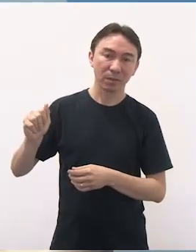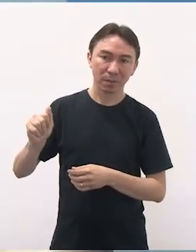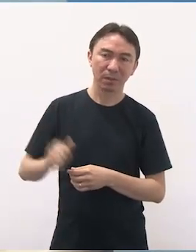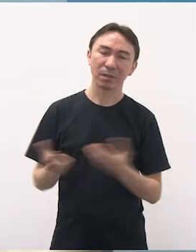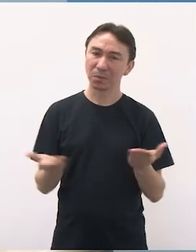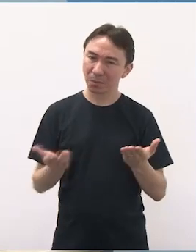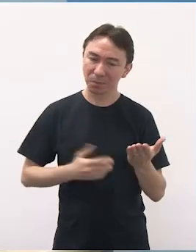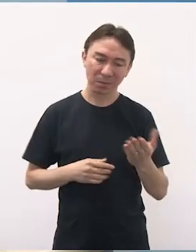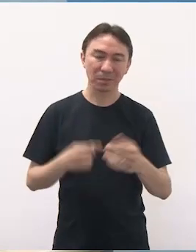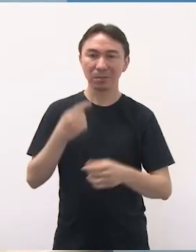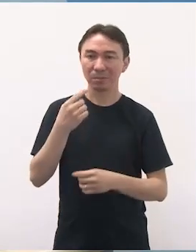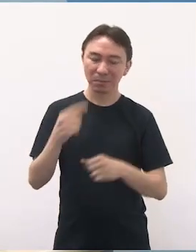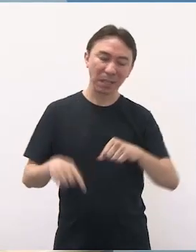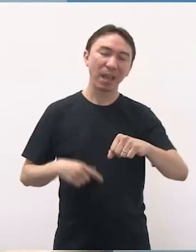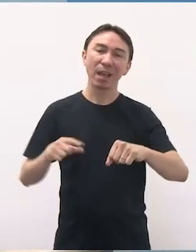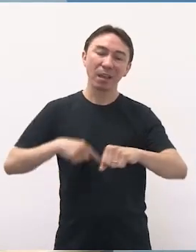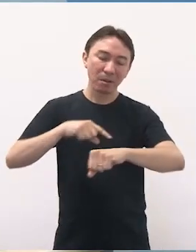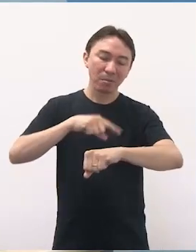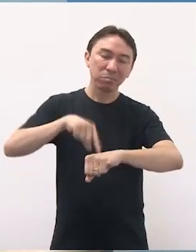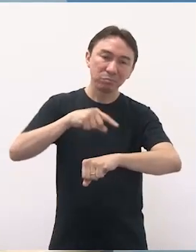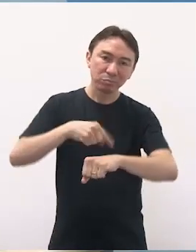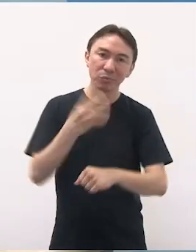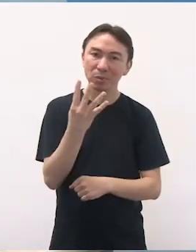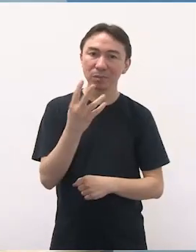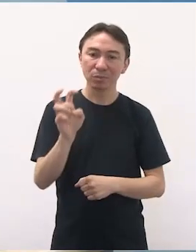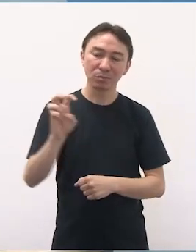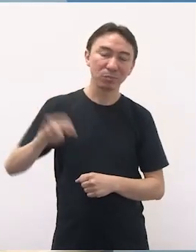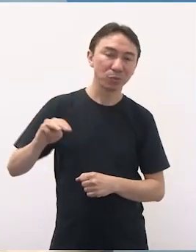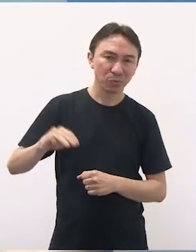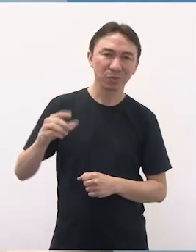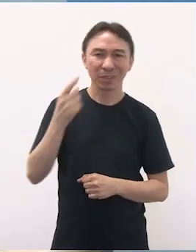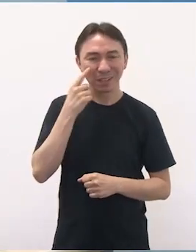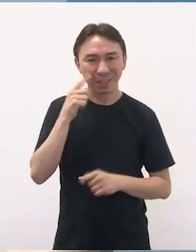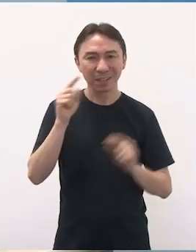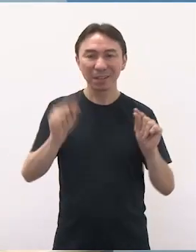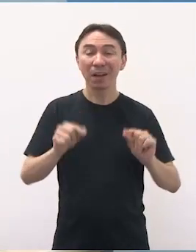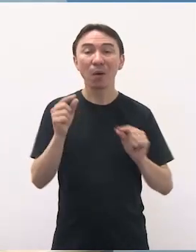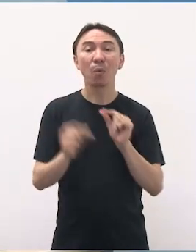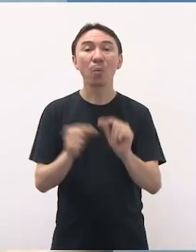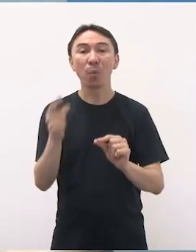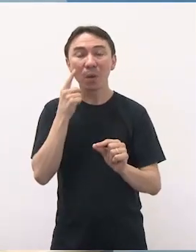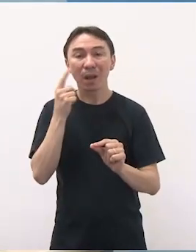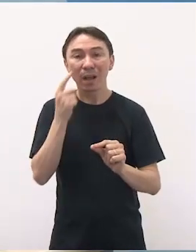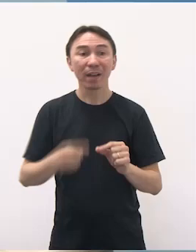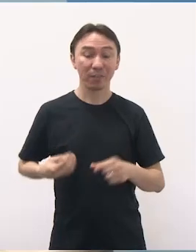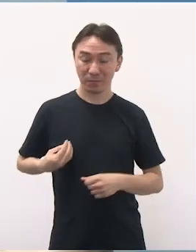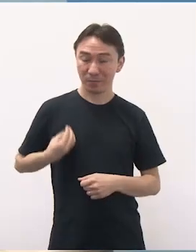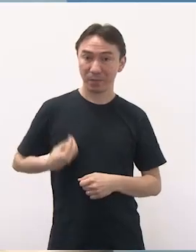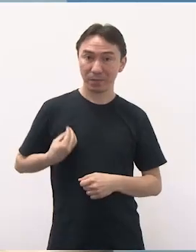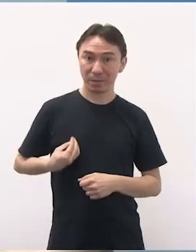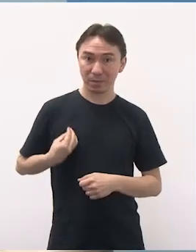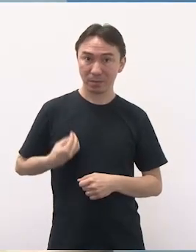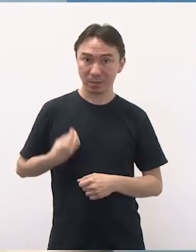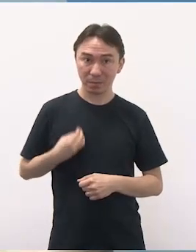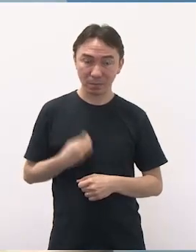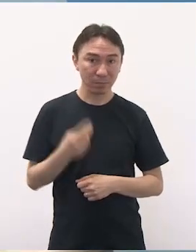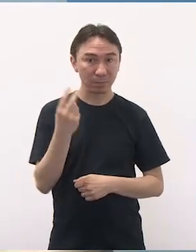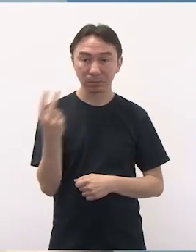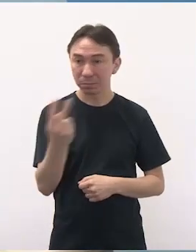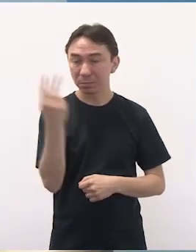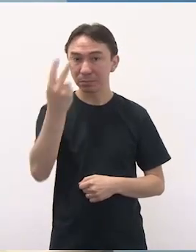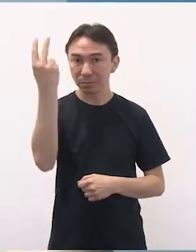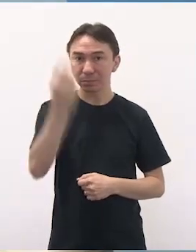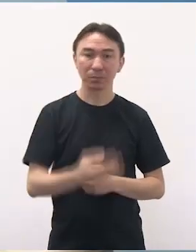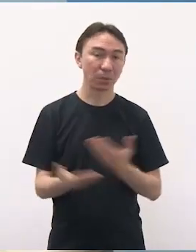com saúde, formação emocional, mental na escola, uma temática a valorização da vida, corrente do bem. Nesses